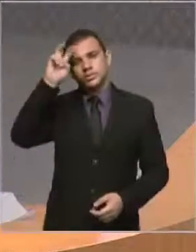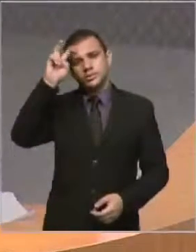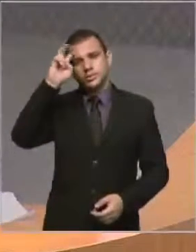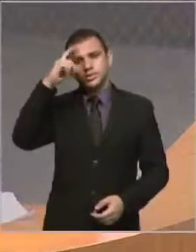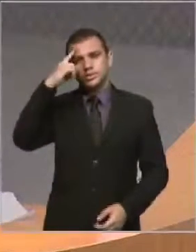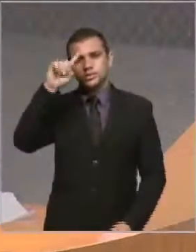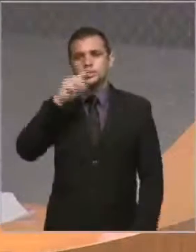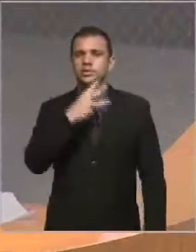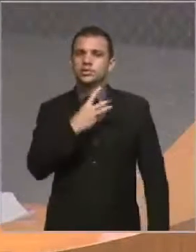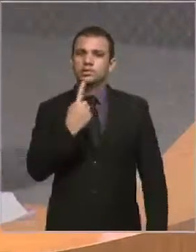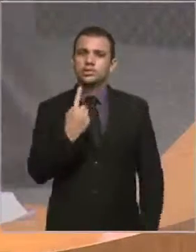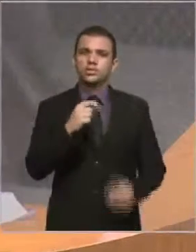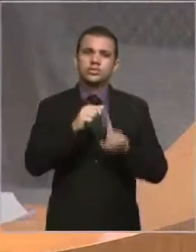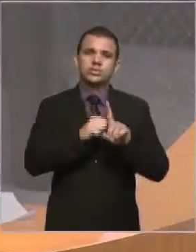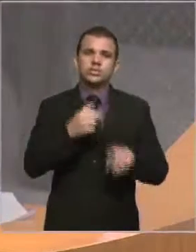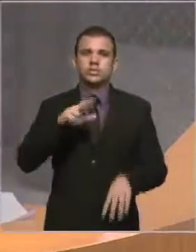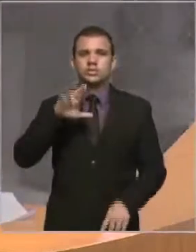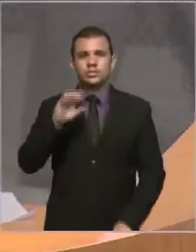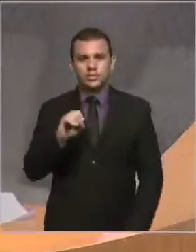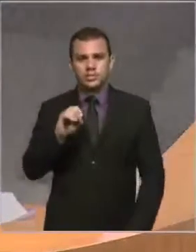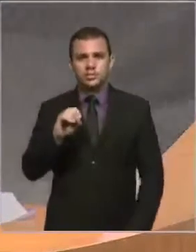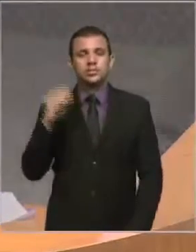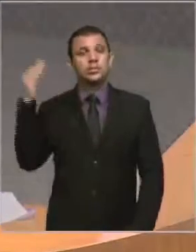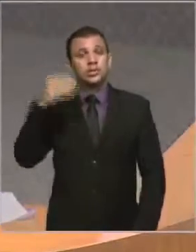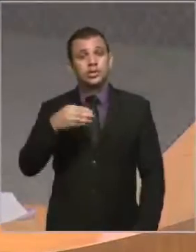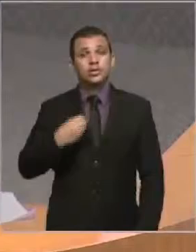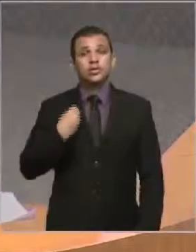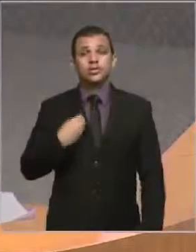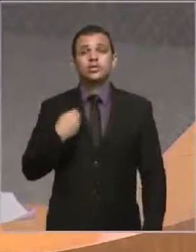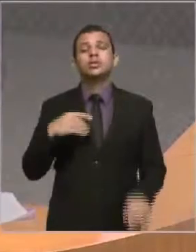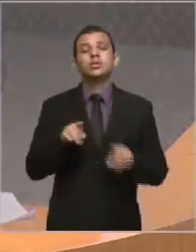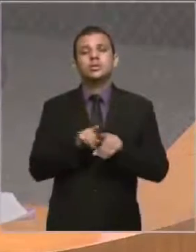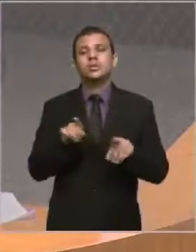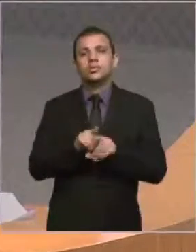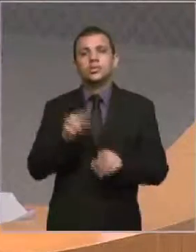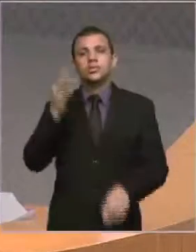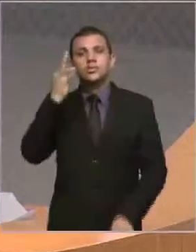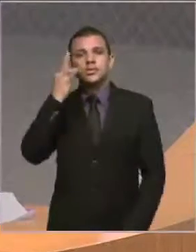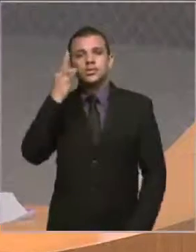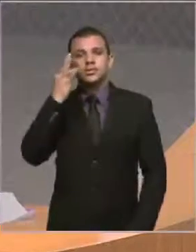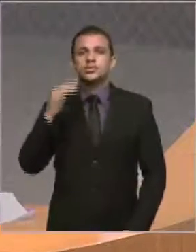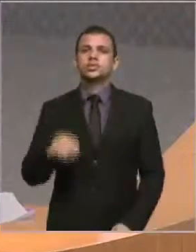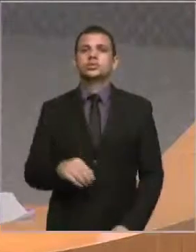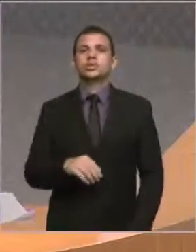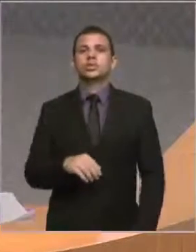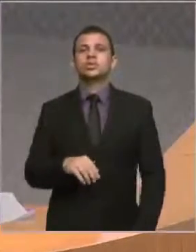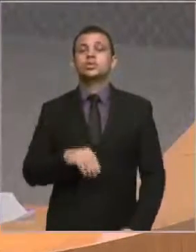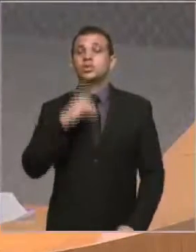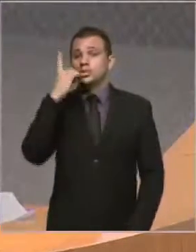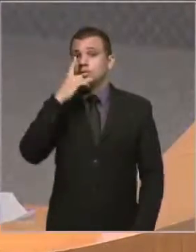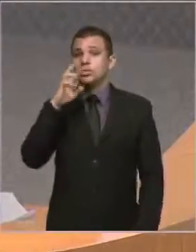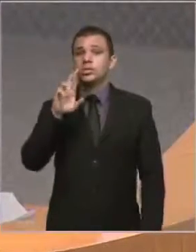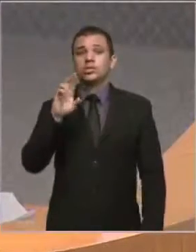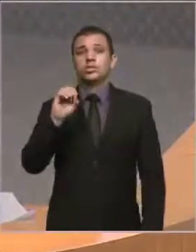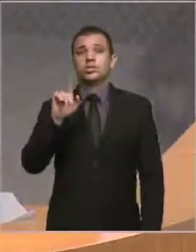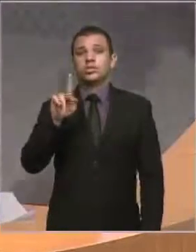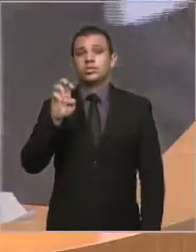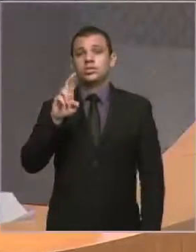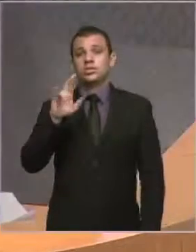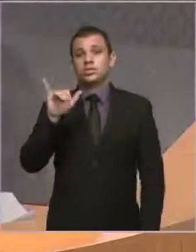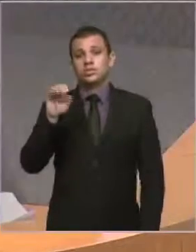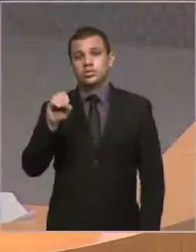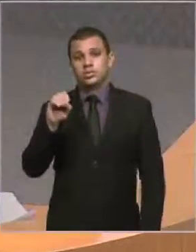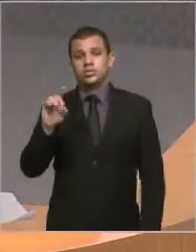onde tivemos a presença do governador Flávio Dino, do deputado Rogério Cafeteira, do deputado Glaubert Coutrin, do deputado